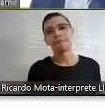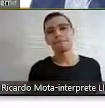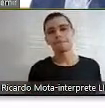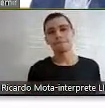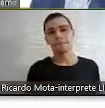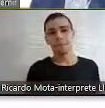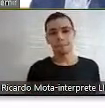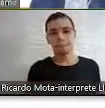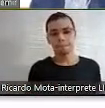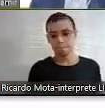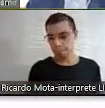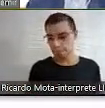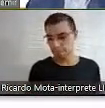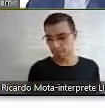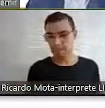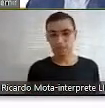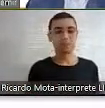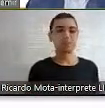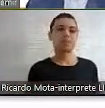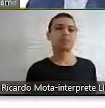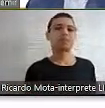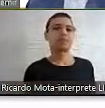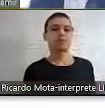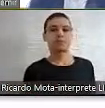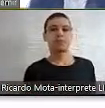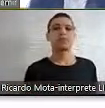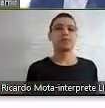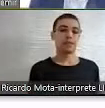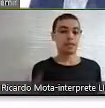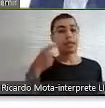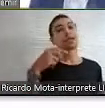Que não também falar do sistema de segurança contra incêndio.